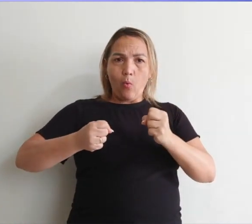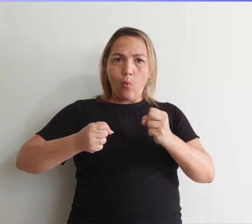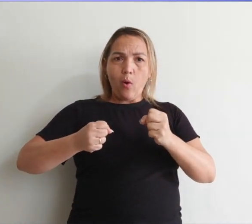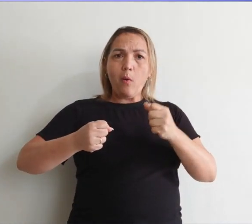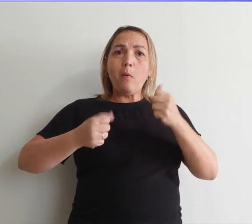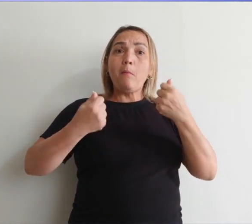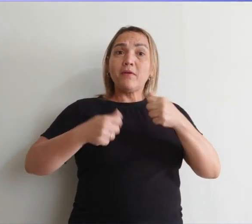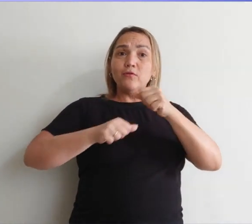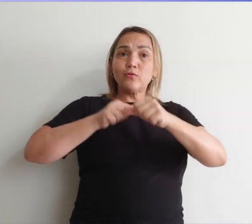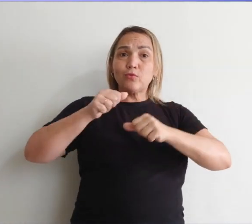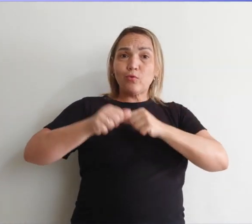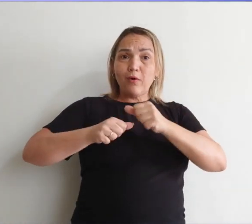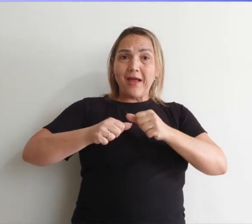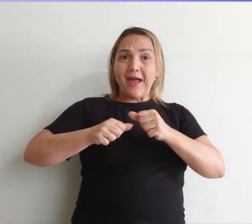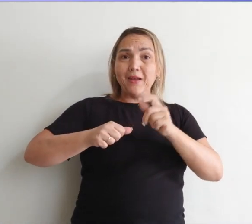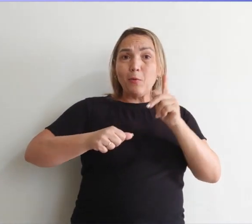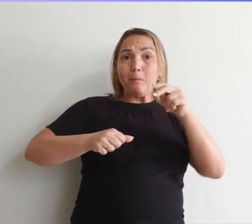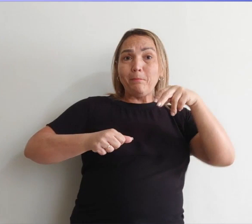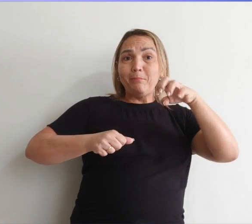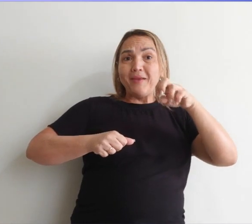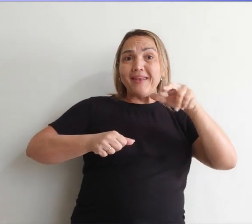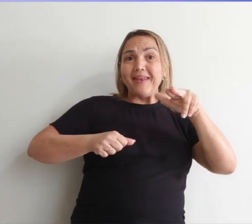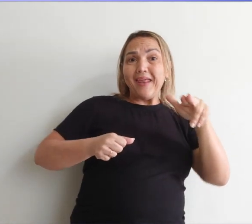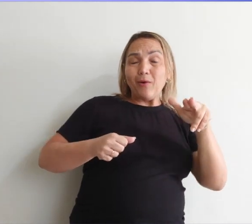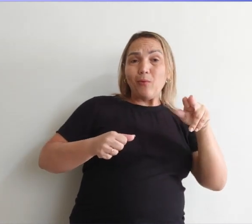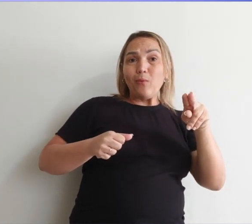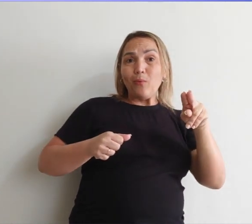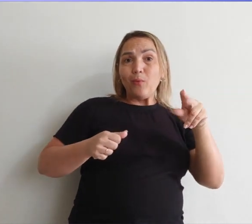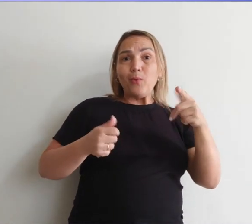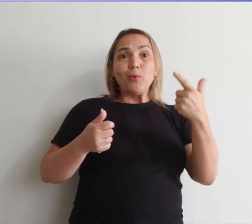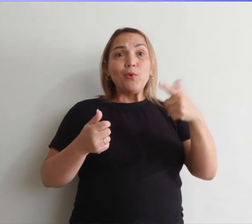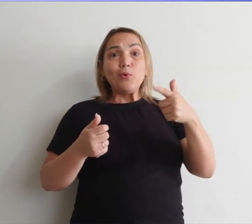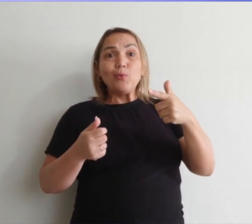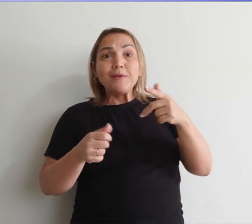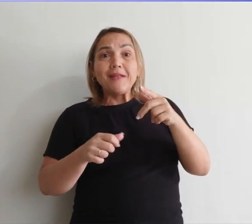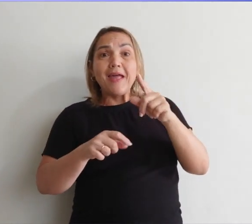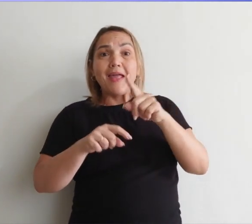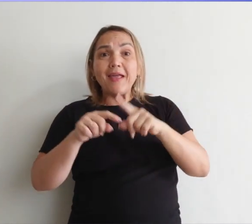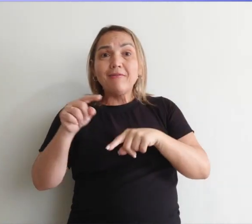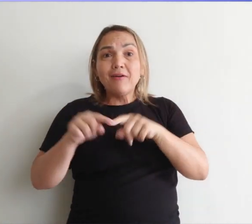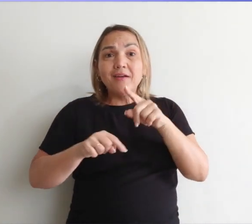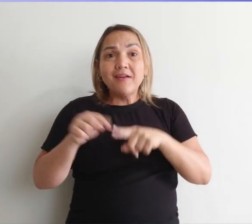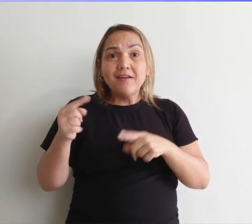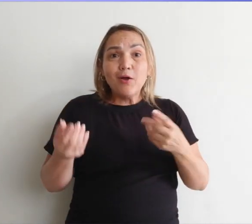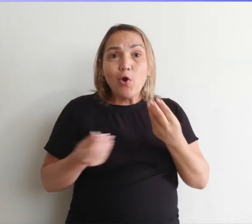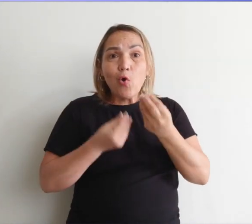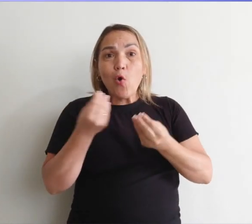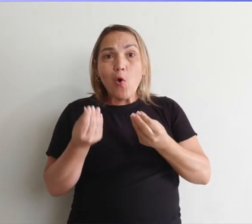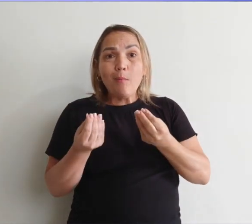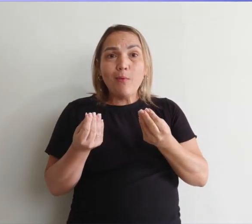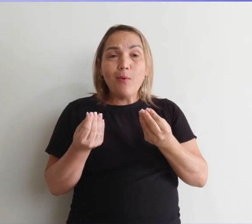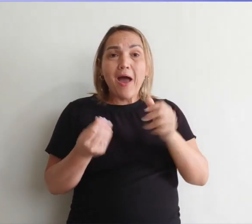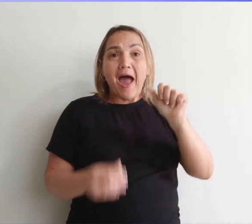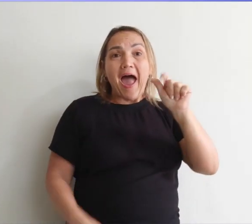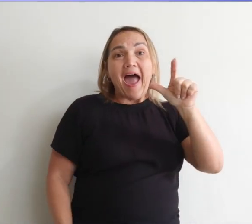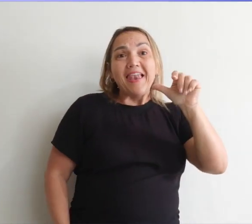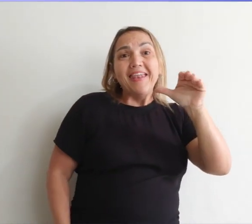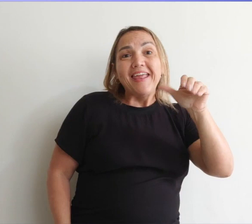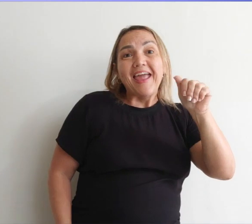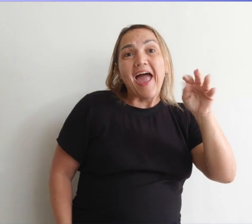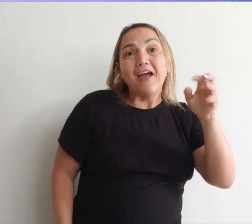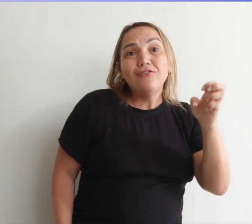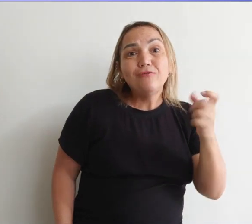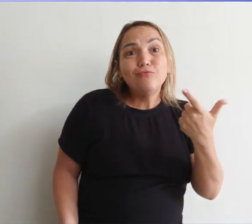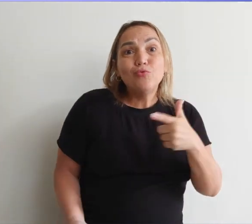não sou... As pessoas normalmente não são Jedi nem MacGyver. Então, com alicate, trocar o pneu do carro vai ser difícil. Mas se você tem as